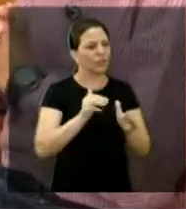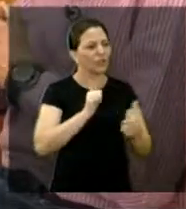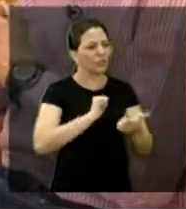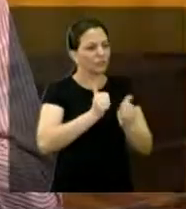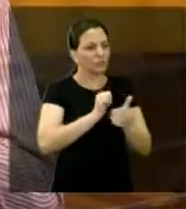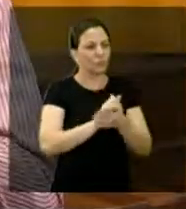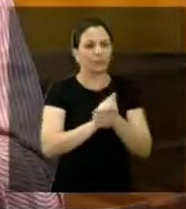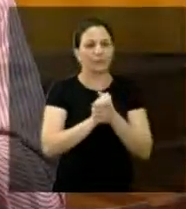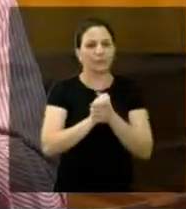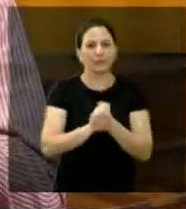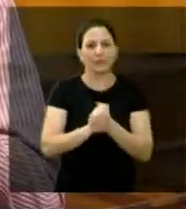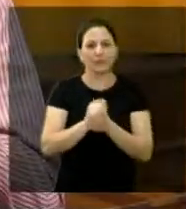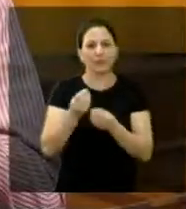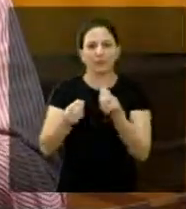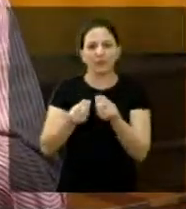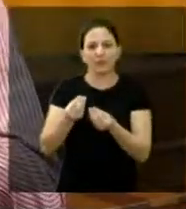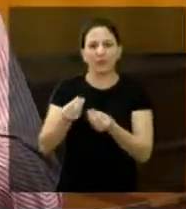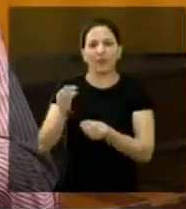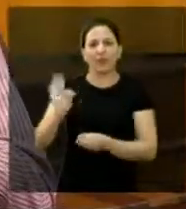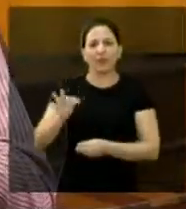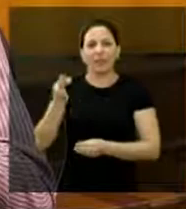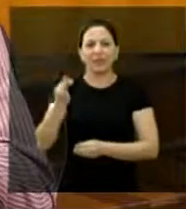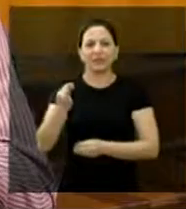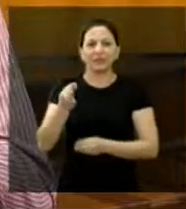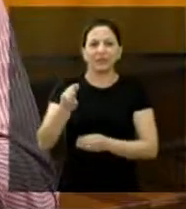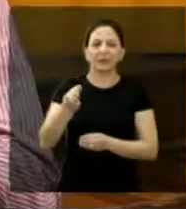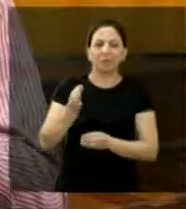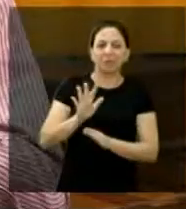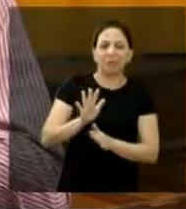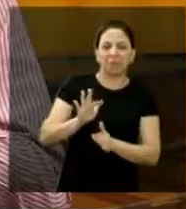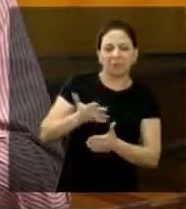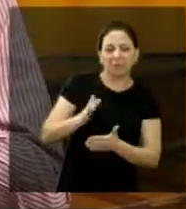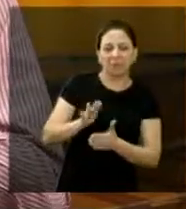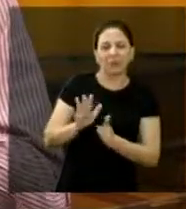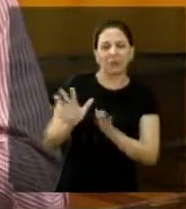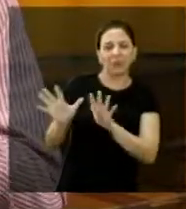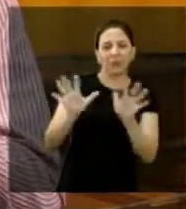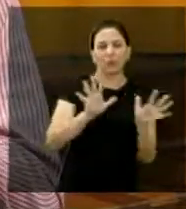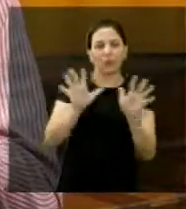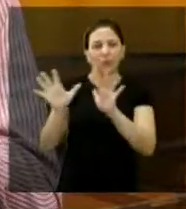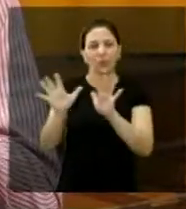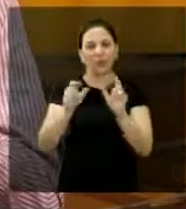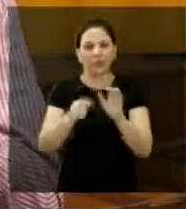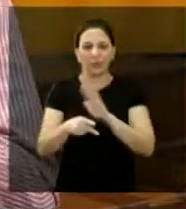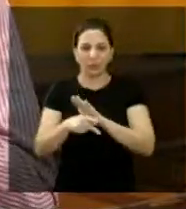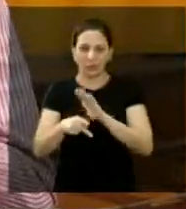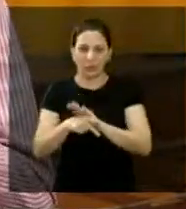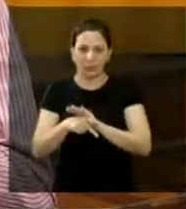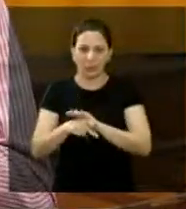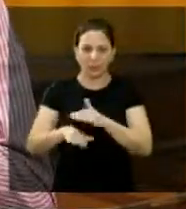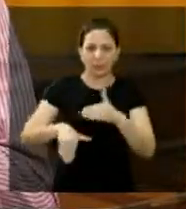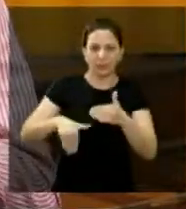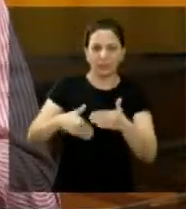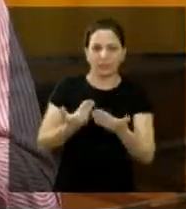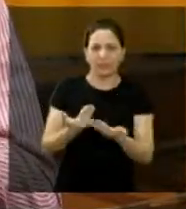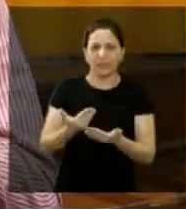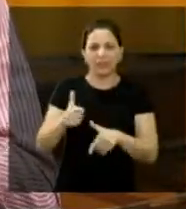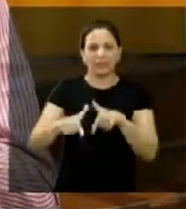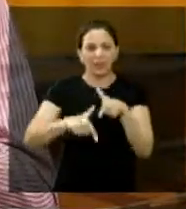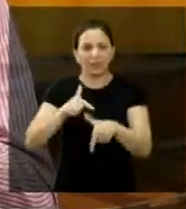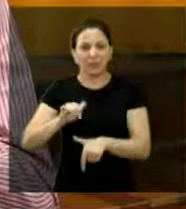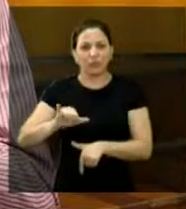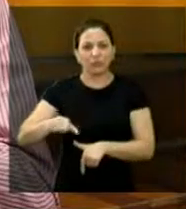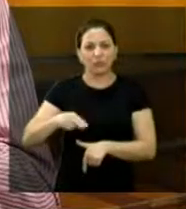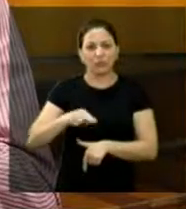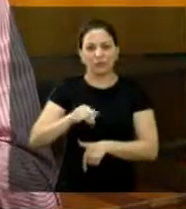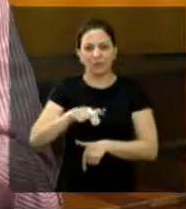goleiro de condições técnicas razoáveis. Né? Cheguei até o juvenil do Colina Atlético, lá na minha